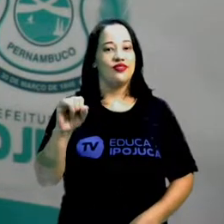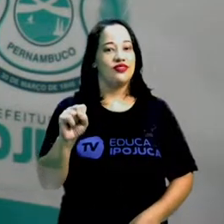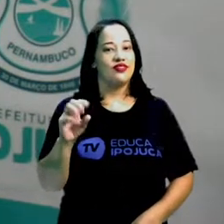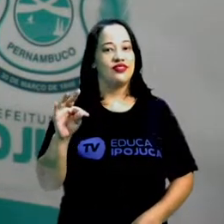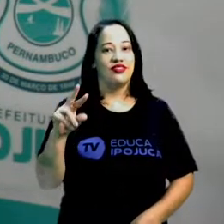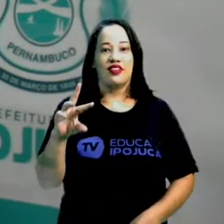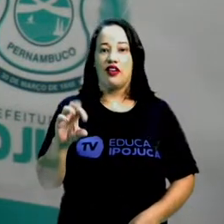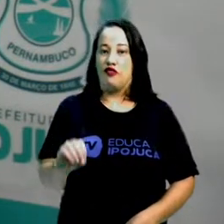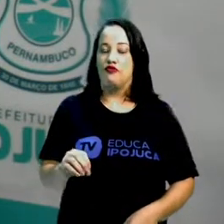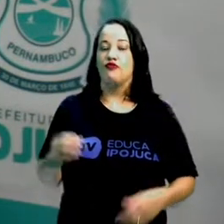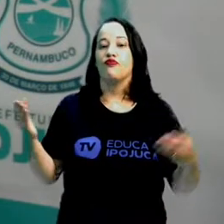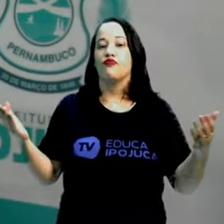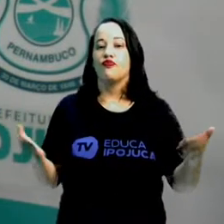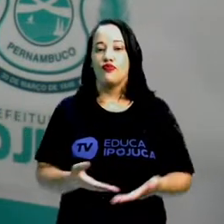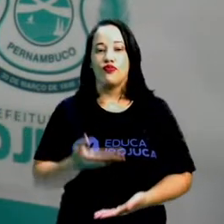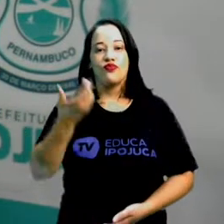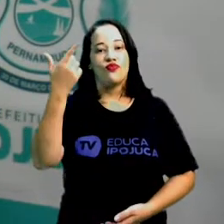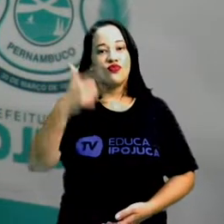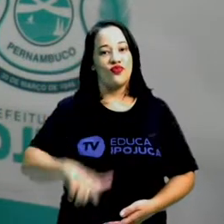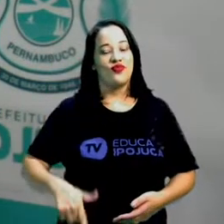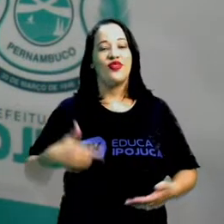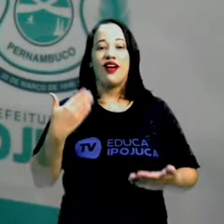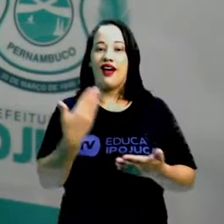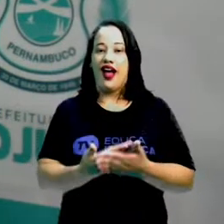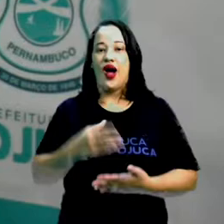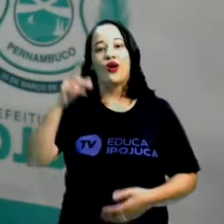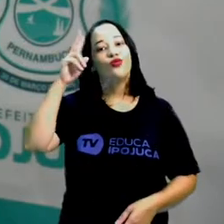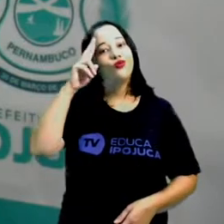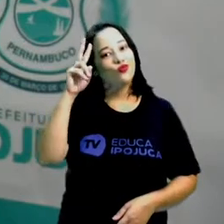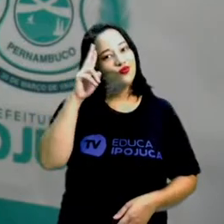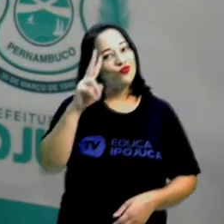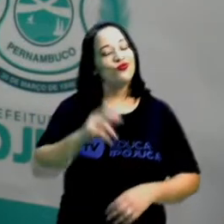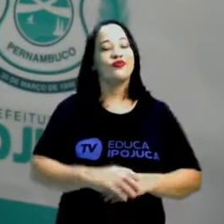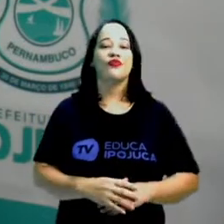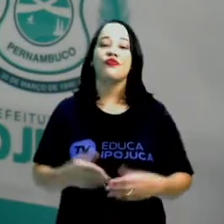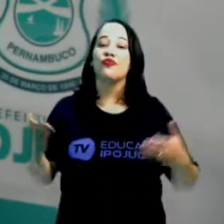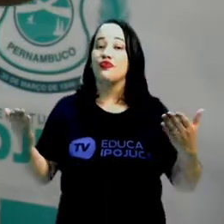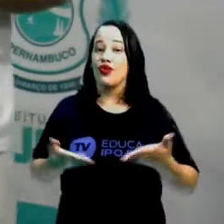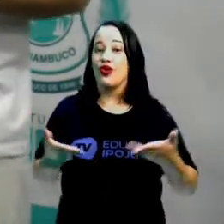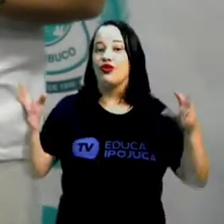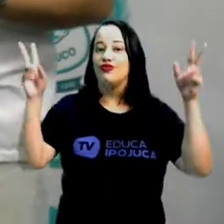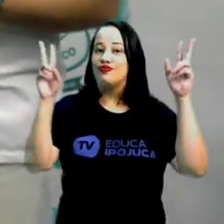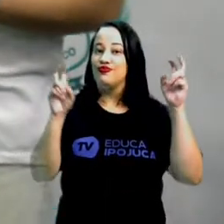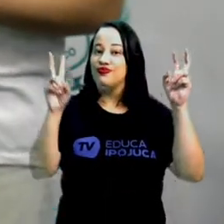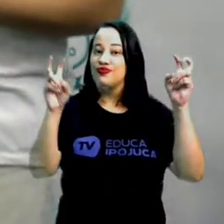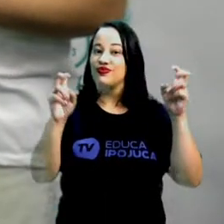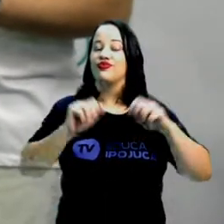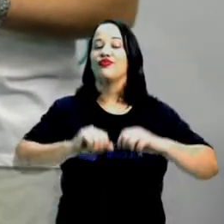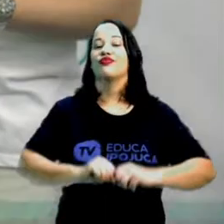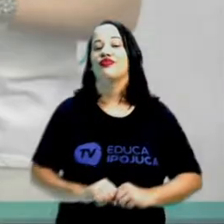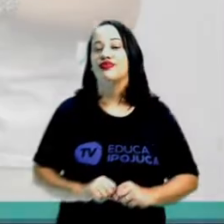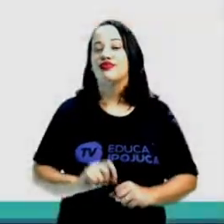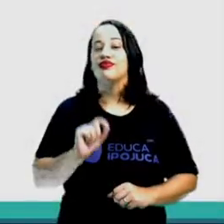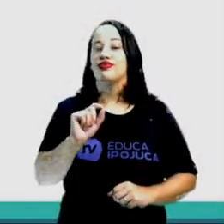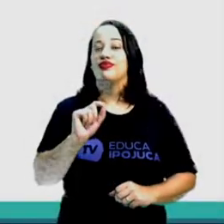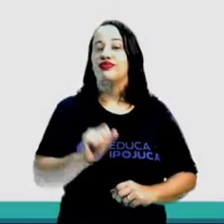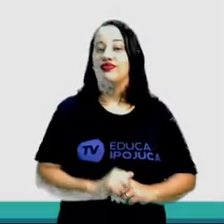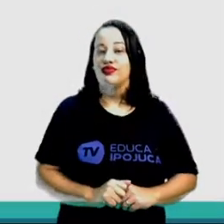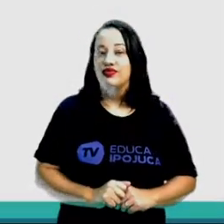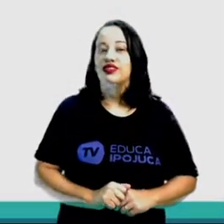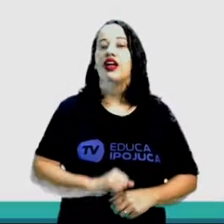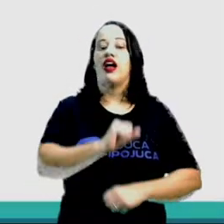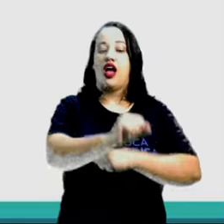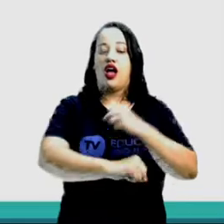E hoje nós vamos reclamar então com as nossas aulas de história e hoje a gente falar sobre a crise